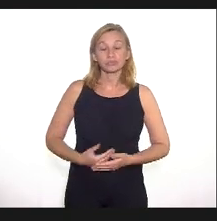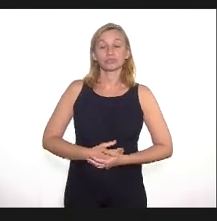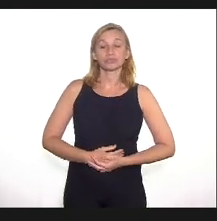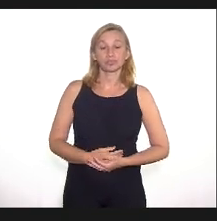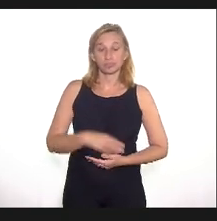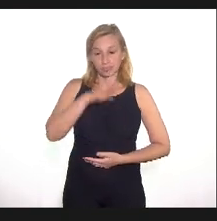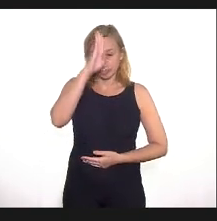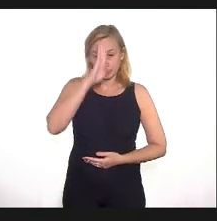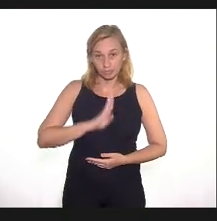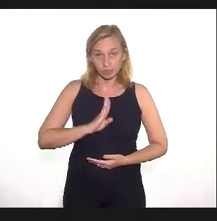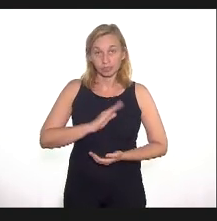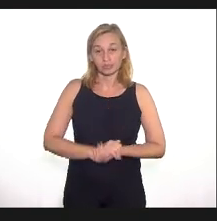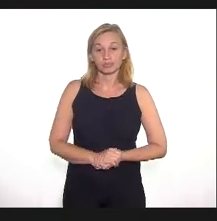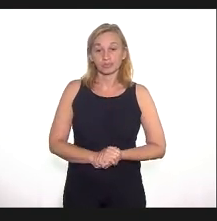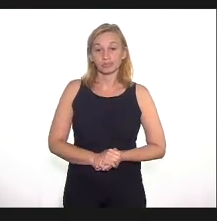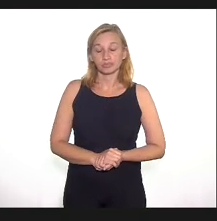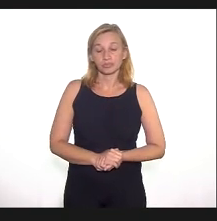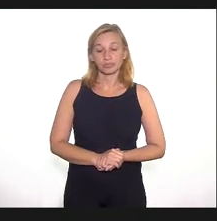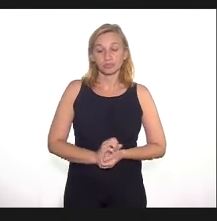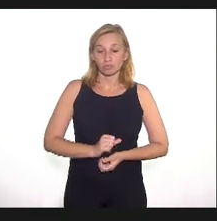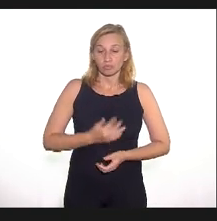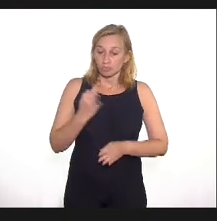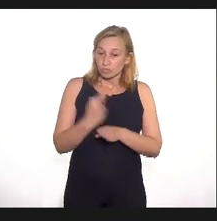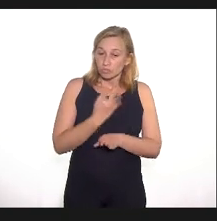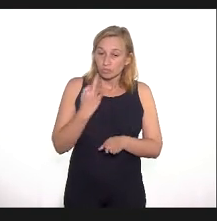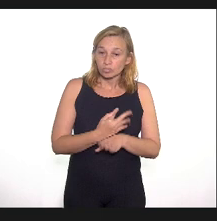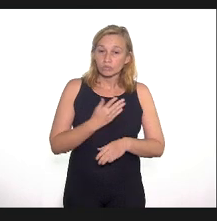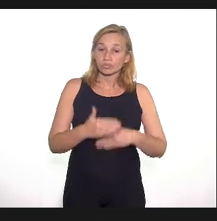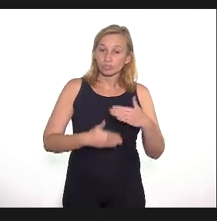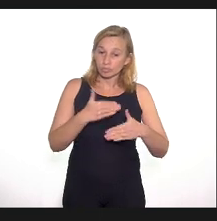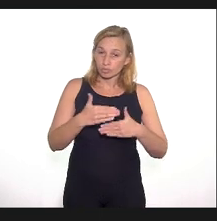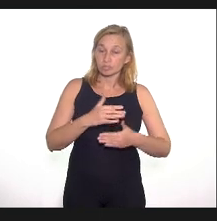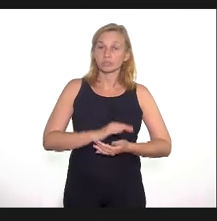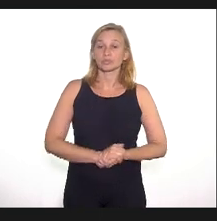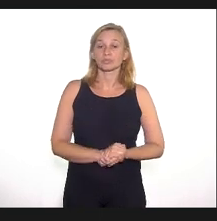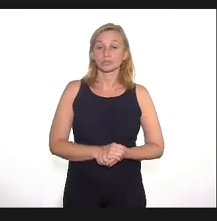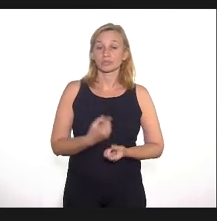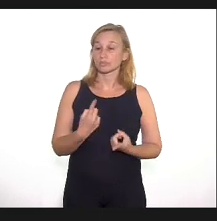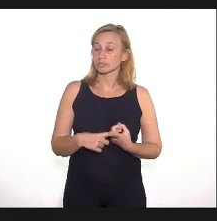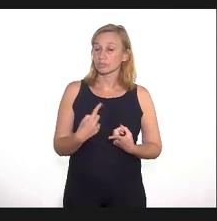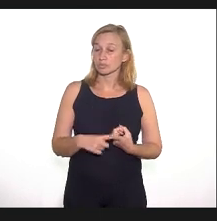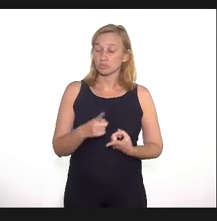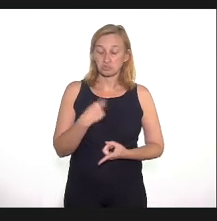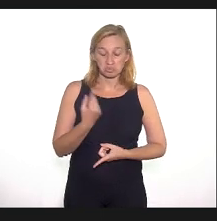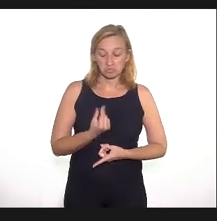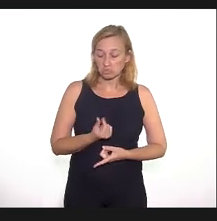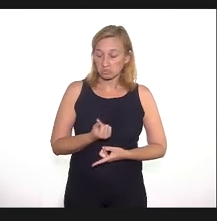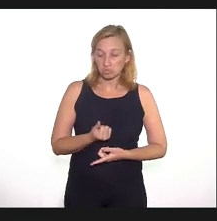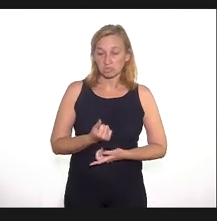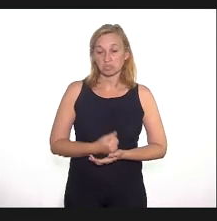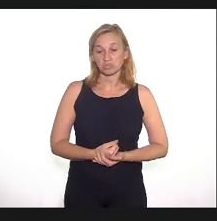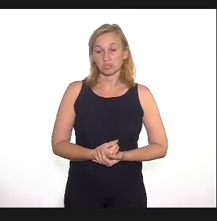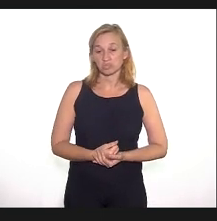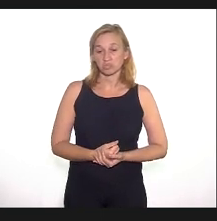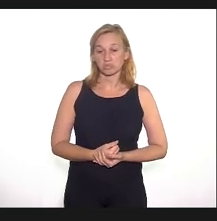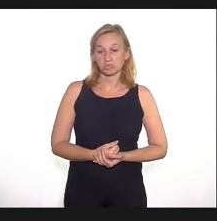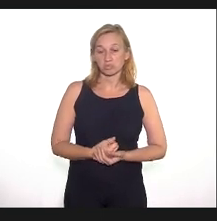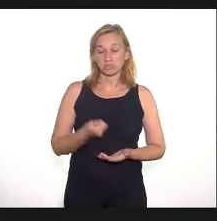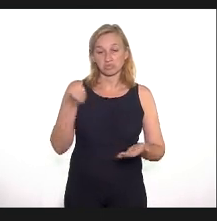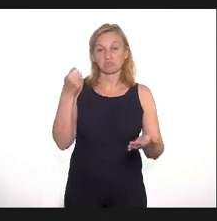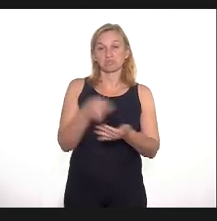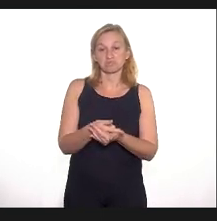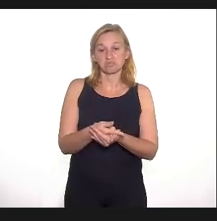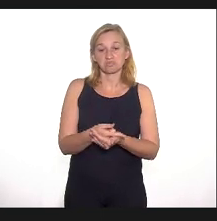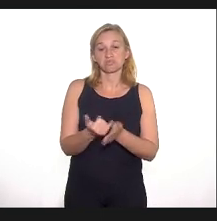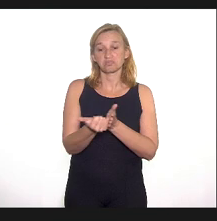de qualidade, a gente fazer a resistência desse processo. porque é o nosso dinheiro. A gente paga